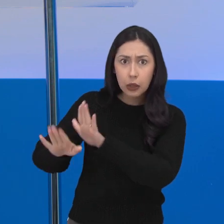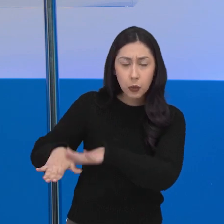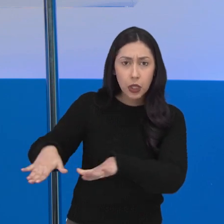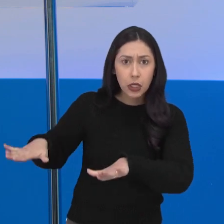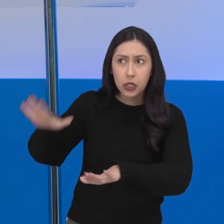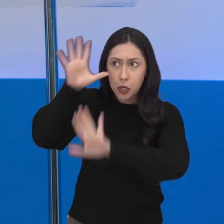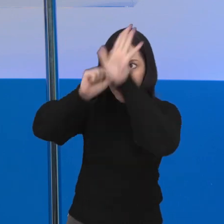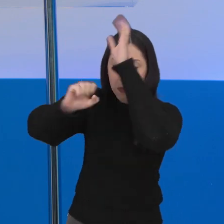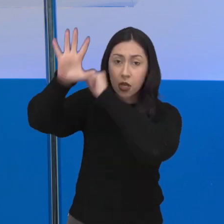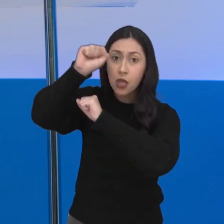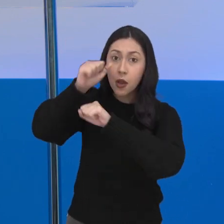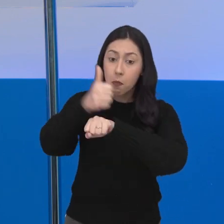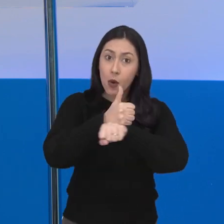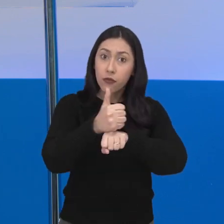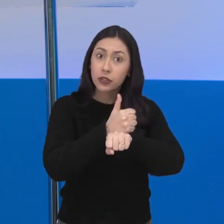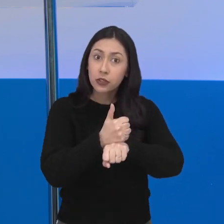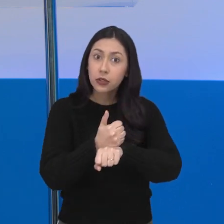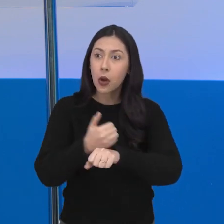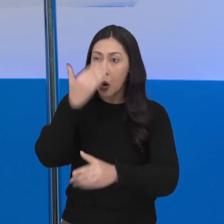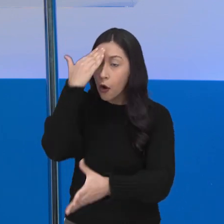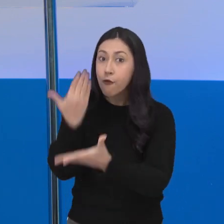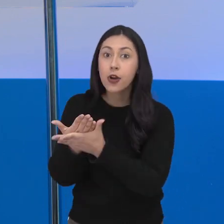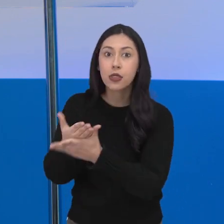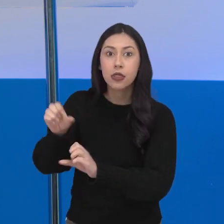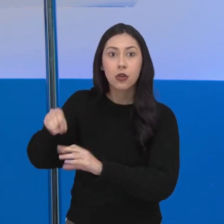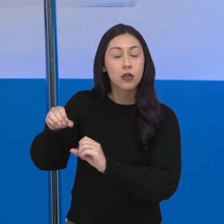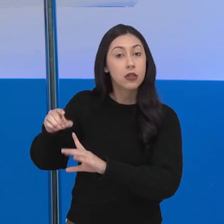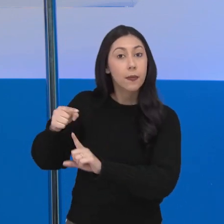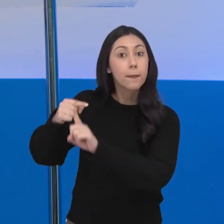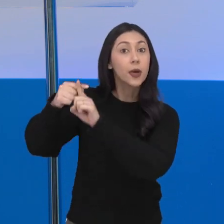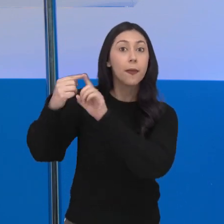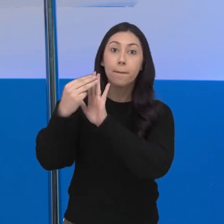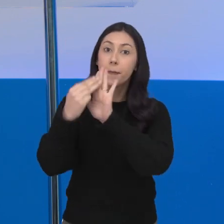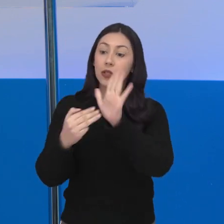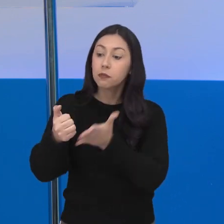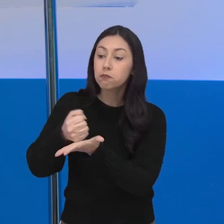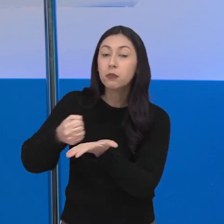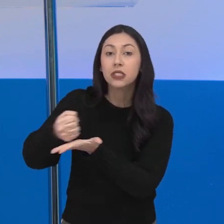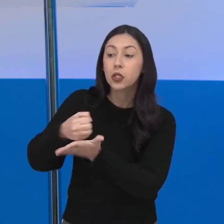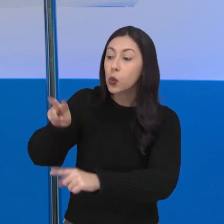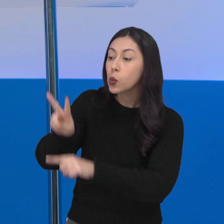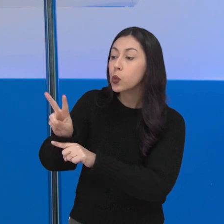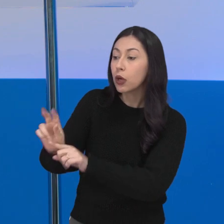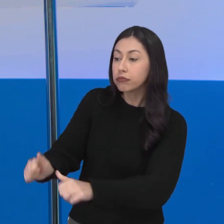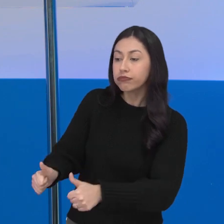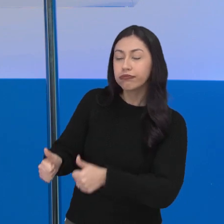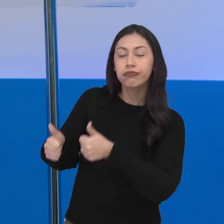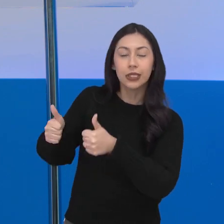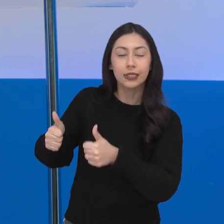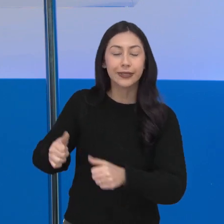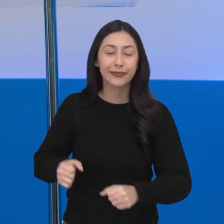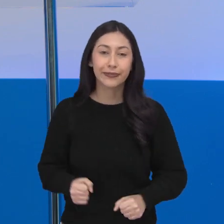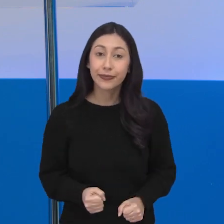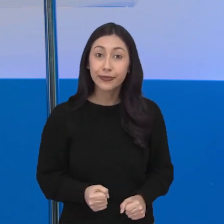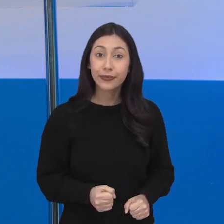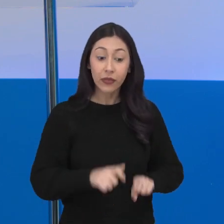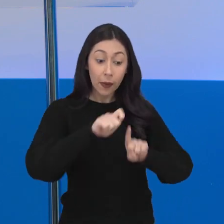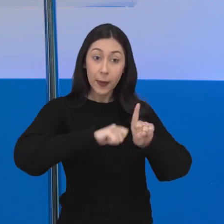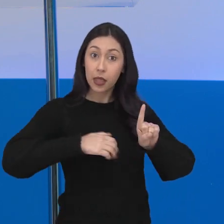crianças, especialistas apostam na chamada educação positiva, método baseado no cuidado com o